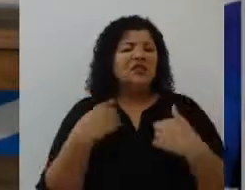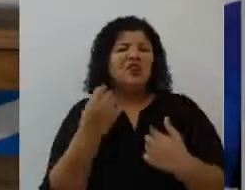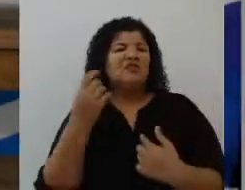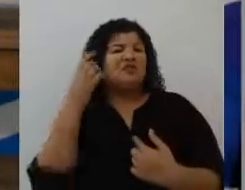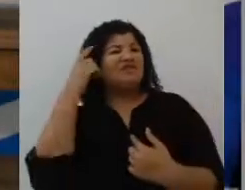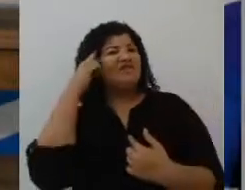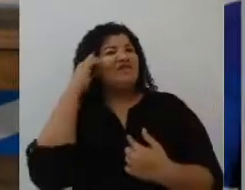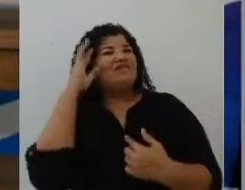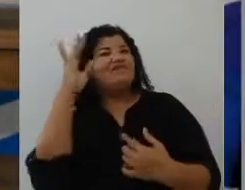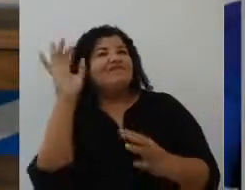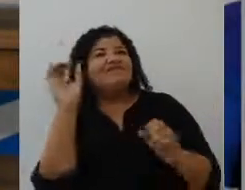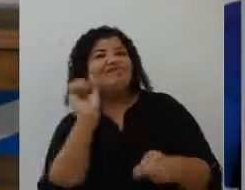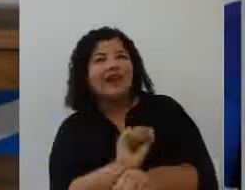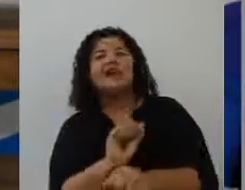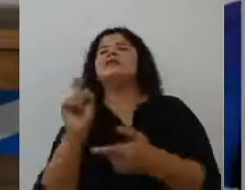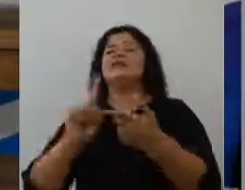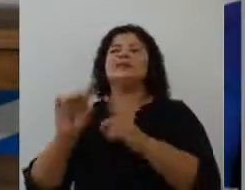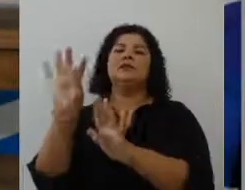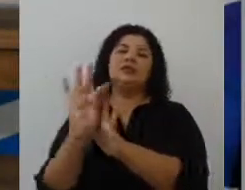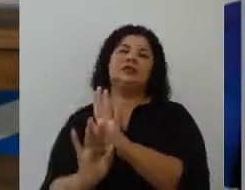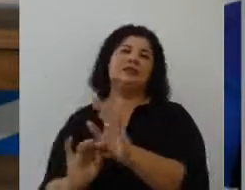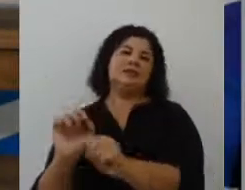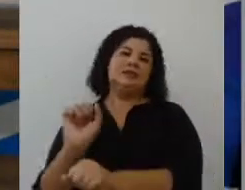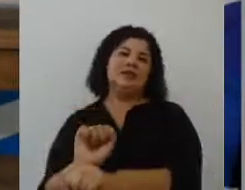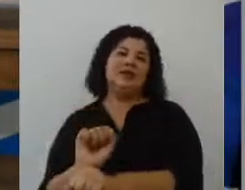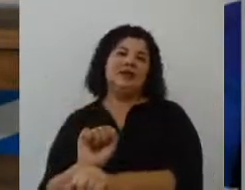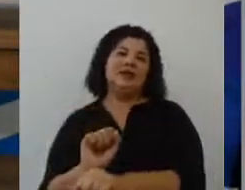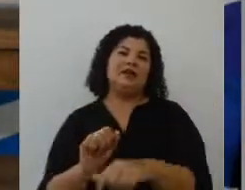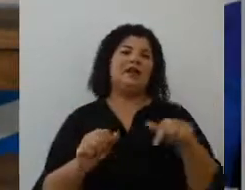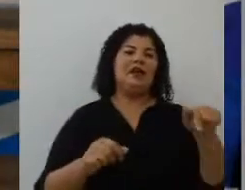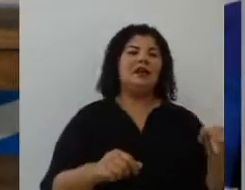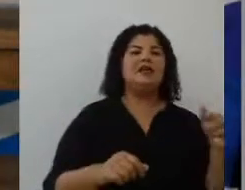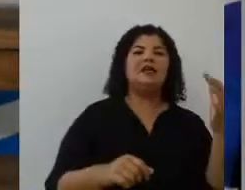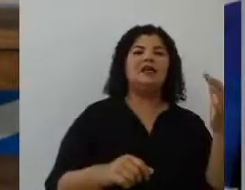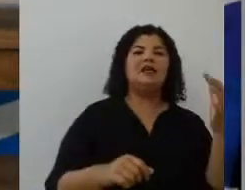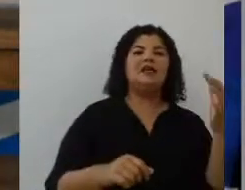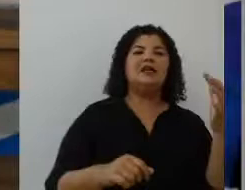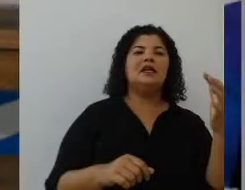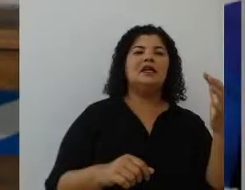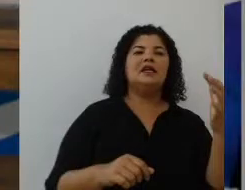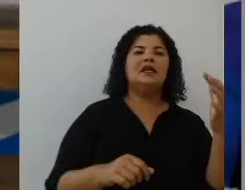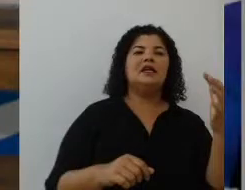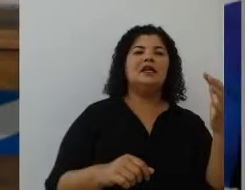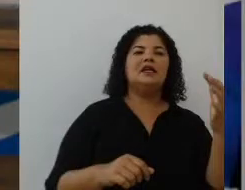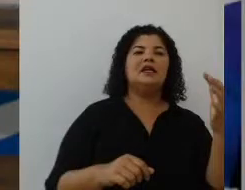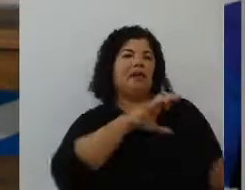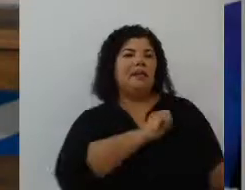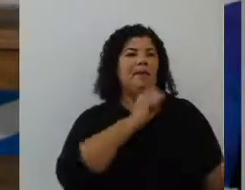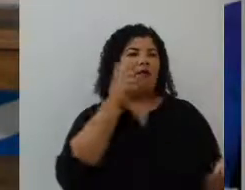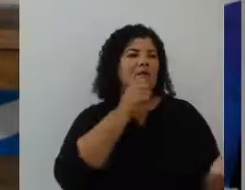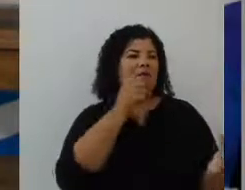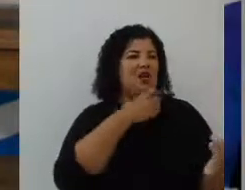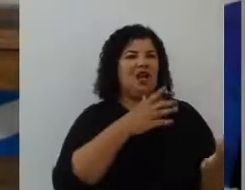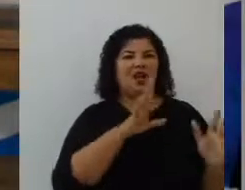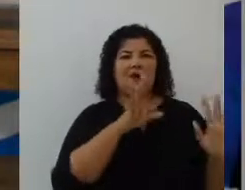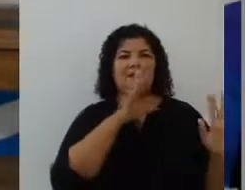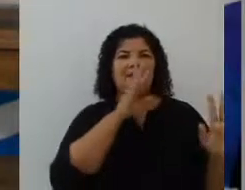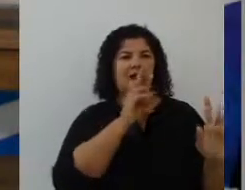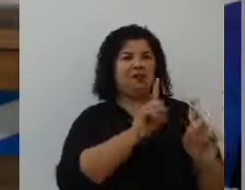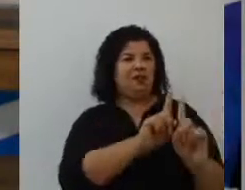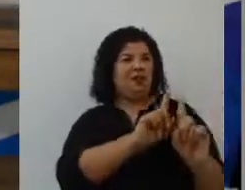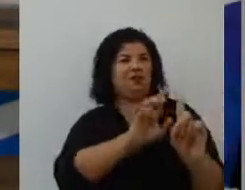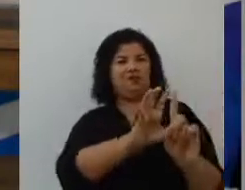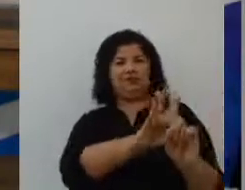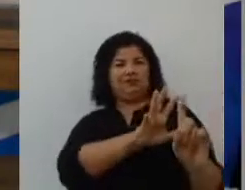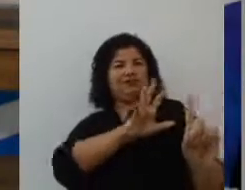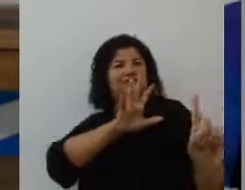acabou-se. Ok? Imagem racional do amor e da mulher. Por quê? Porque a razão impera, né? Os